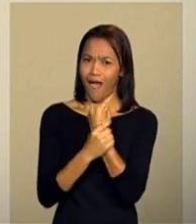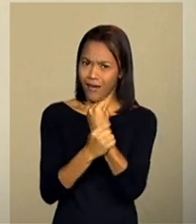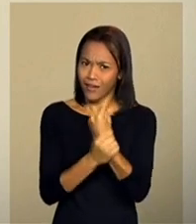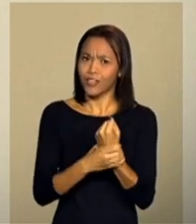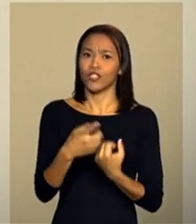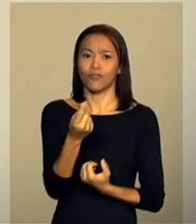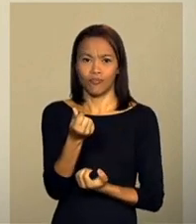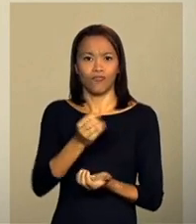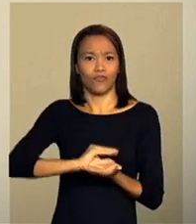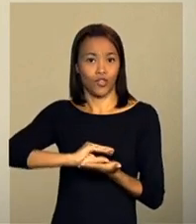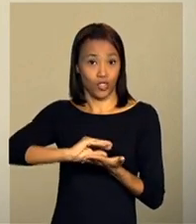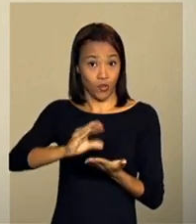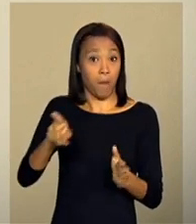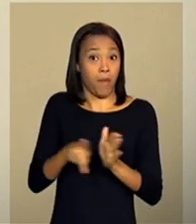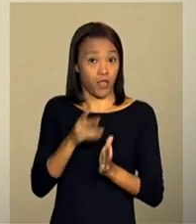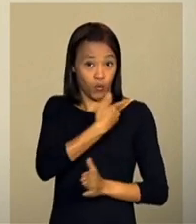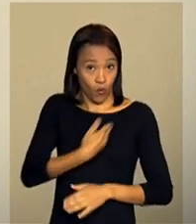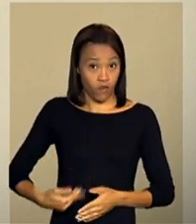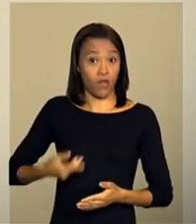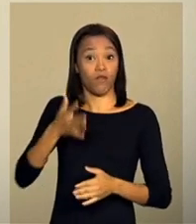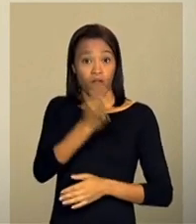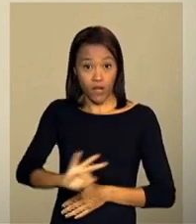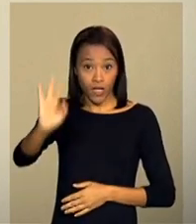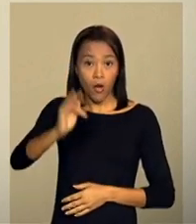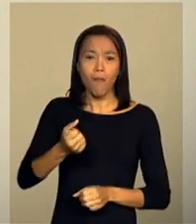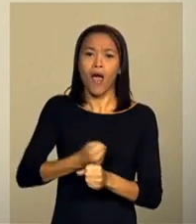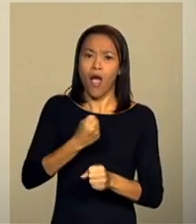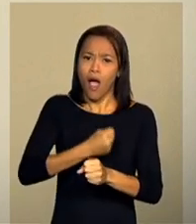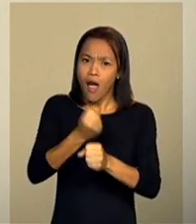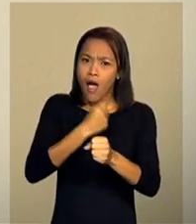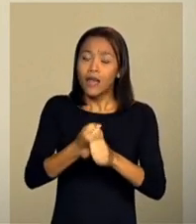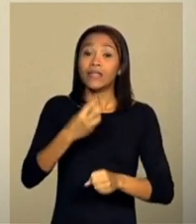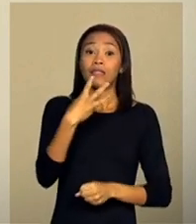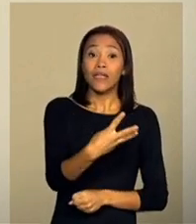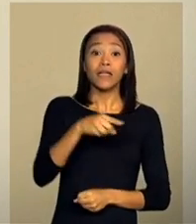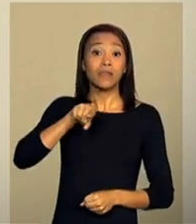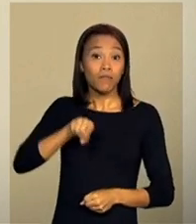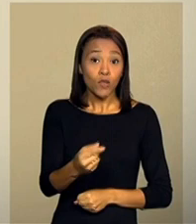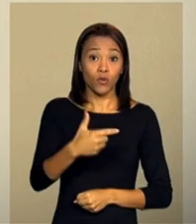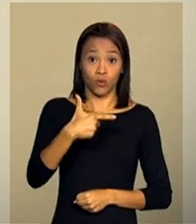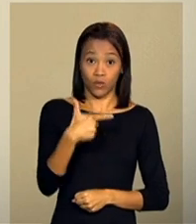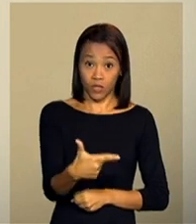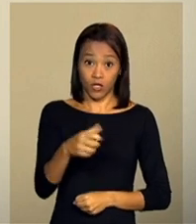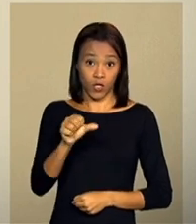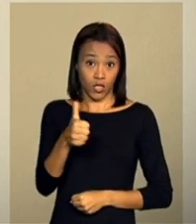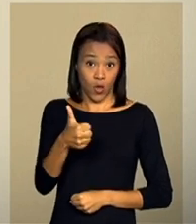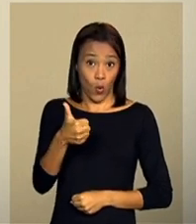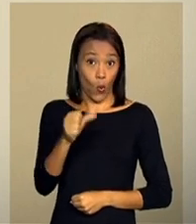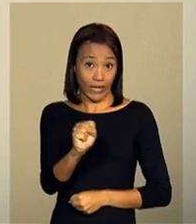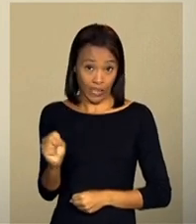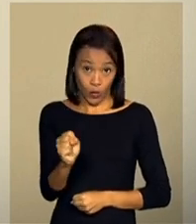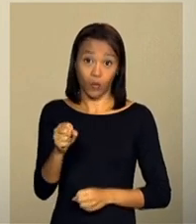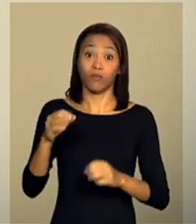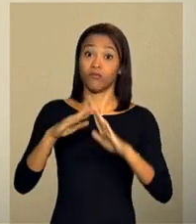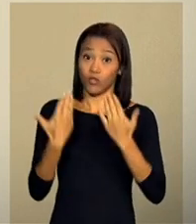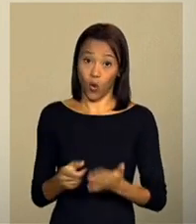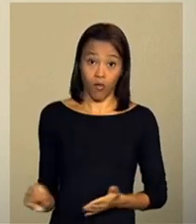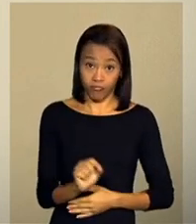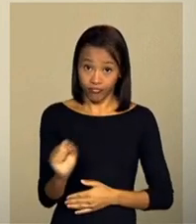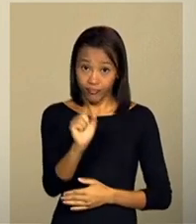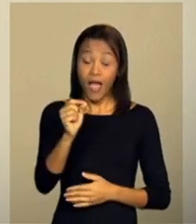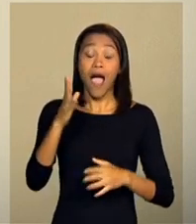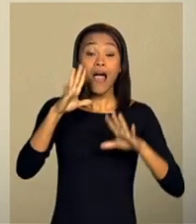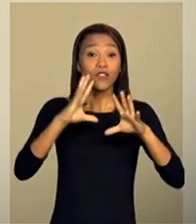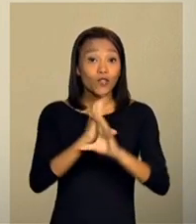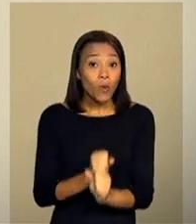recursos do governo federal paraa construção de mais 3.288 creches assim somando